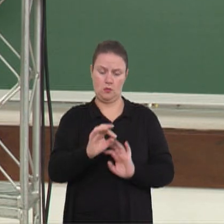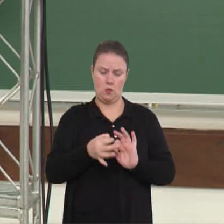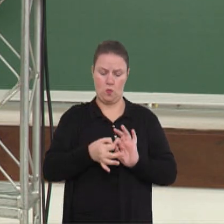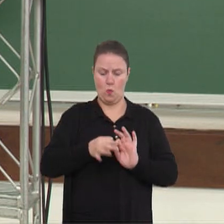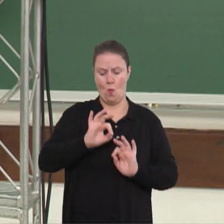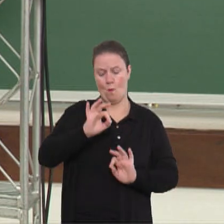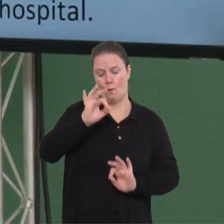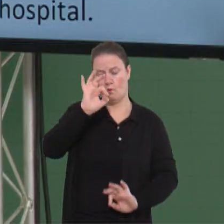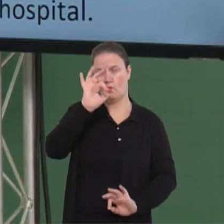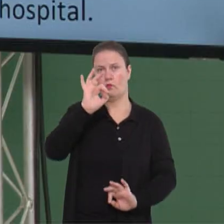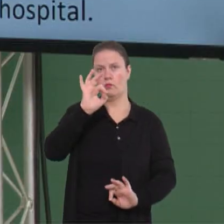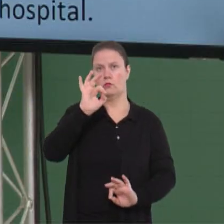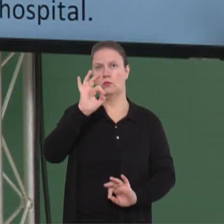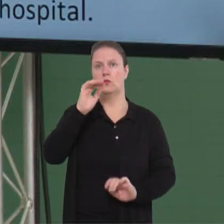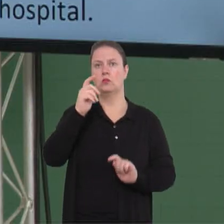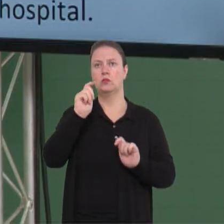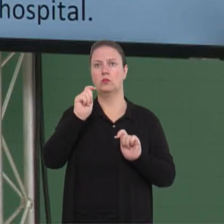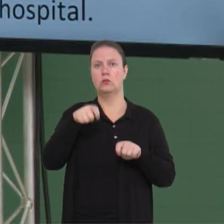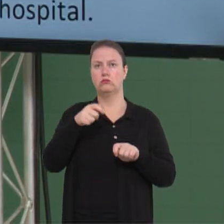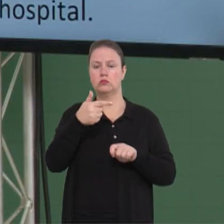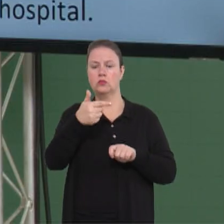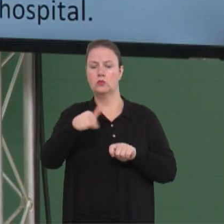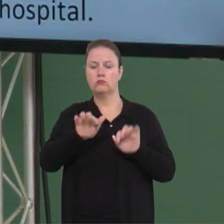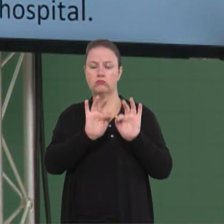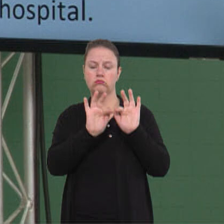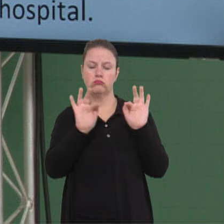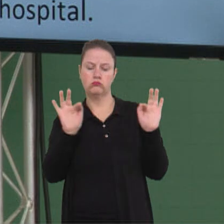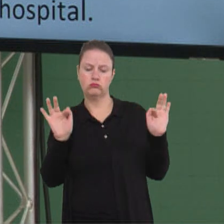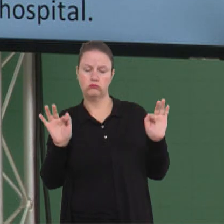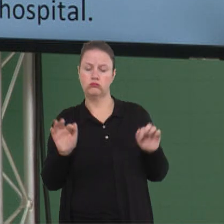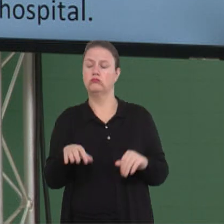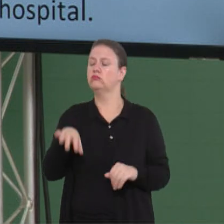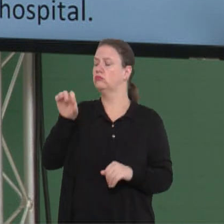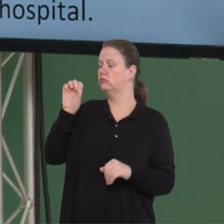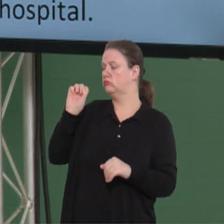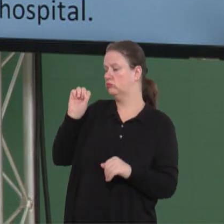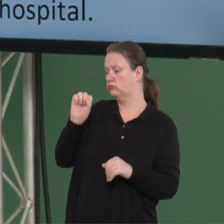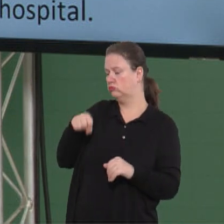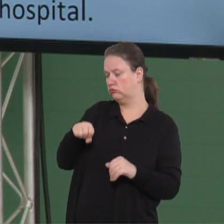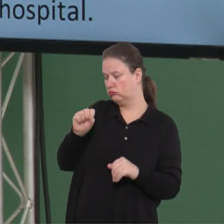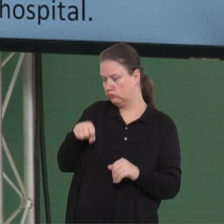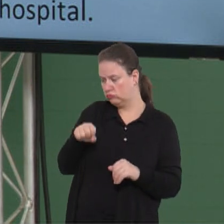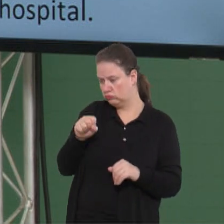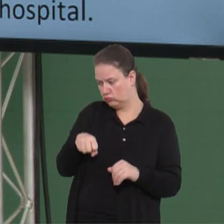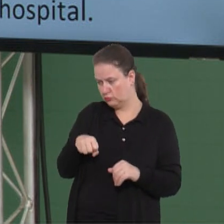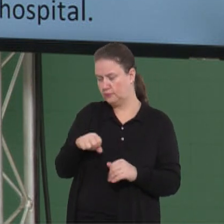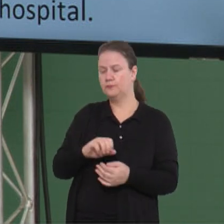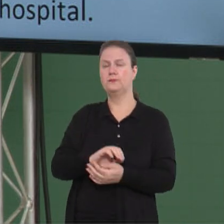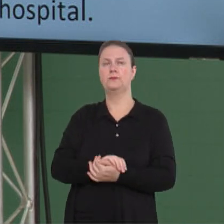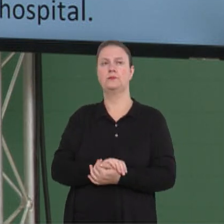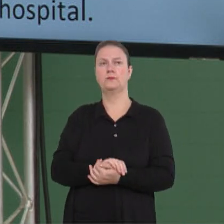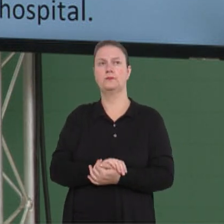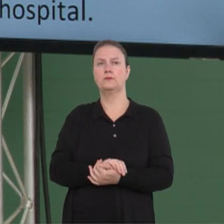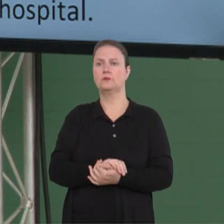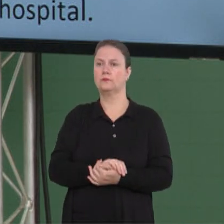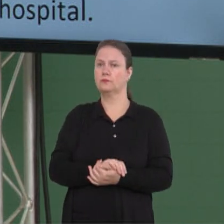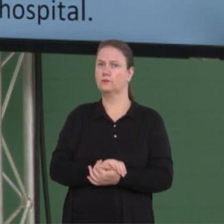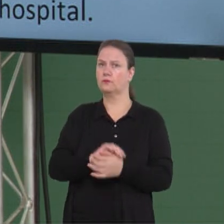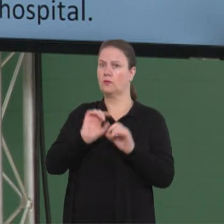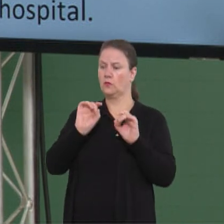longa é só você repetir o resto da frase yes e o shirley visitor at the hospital